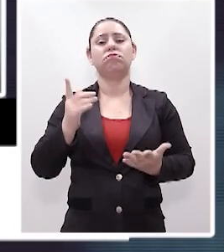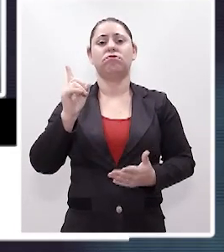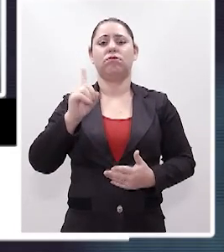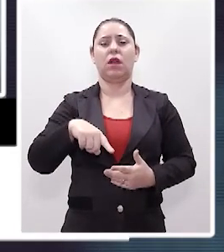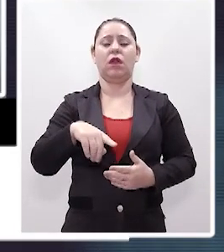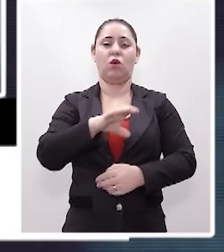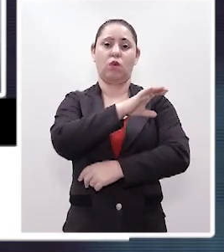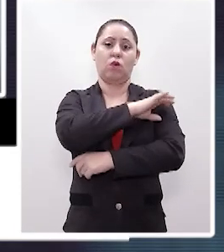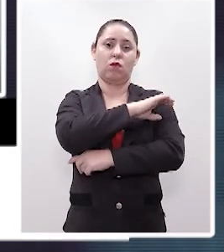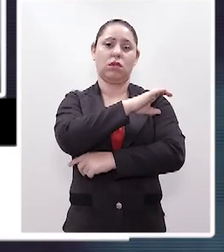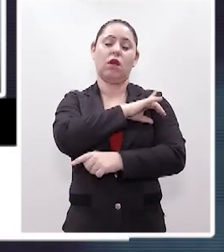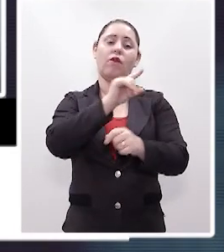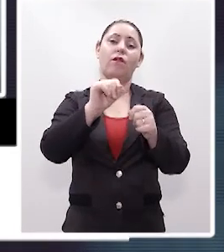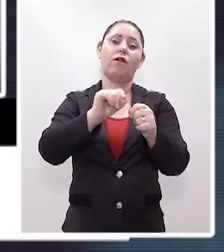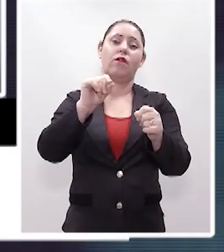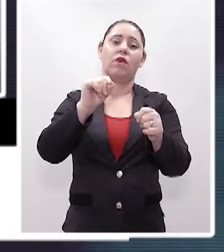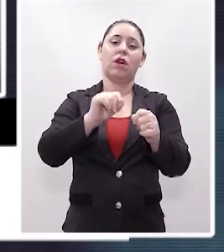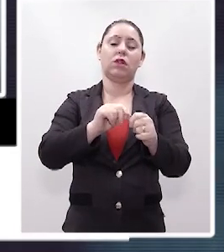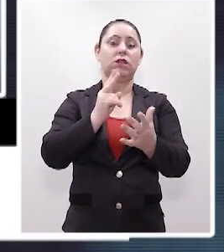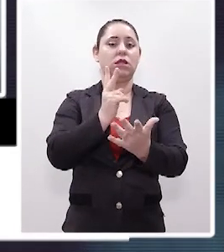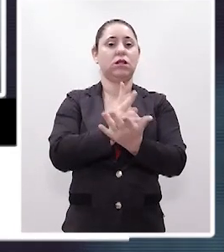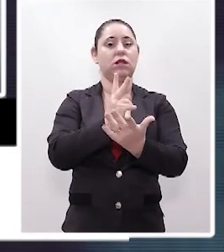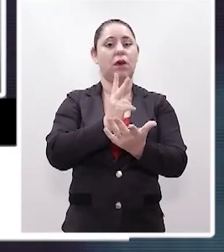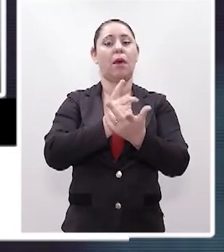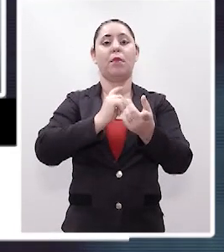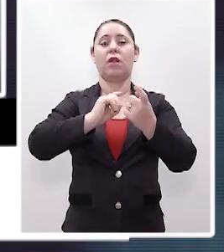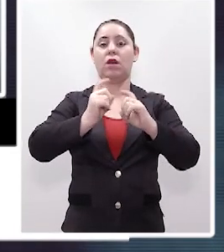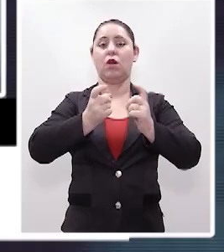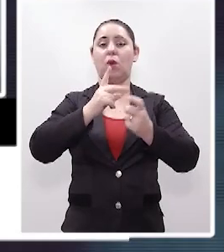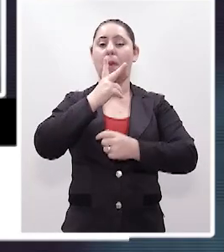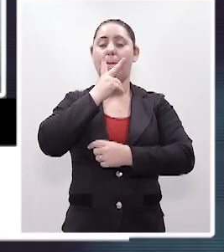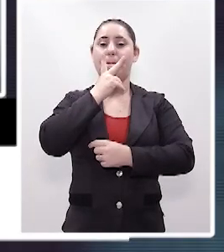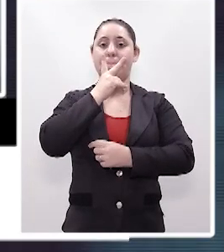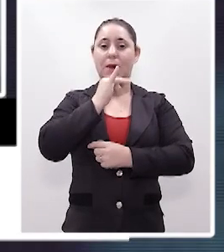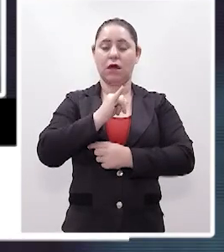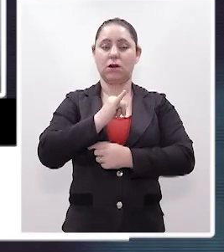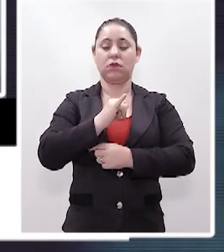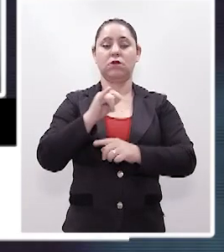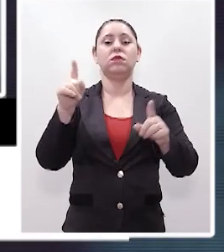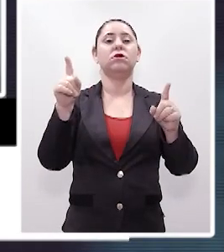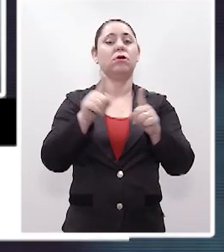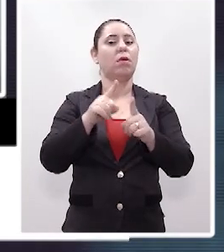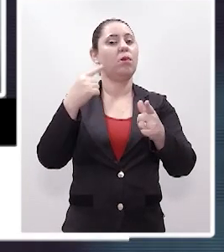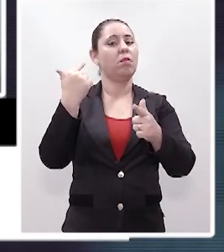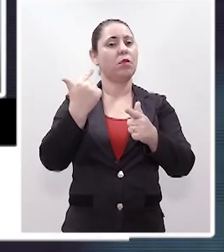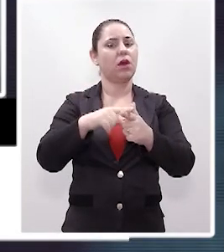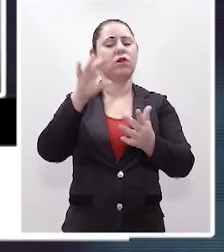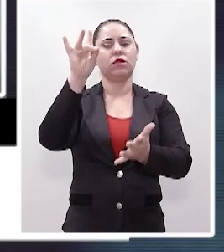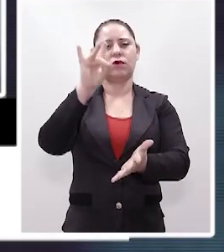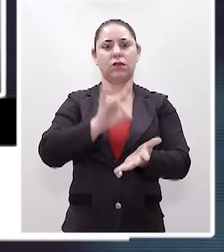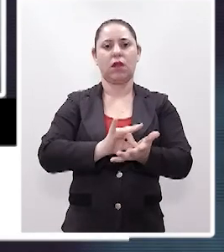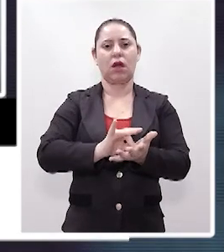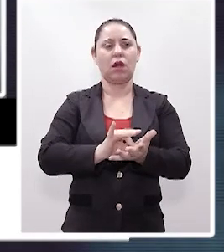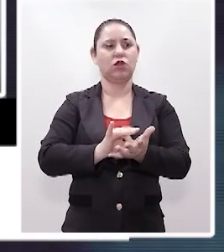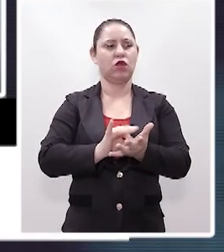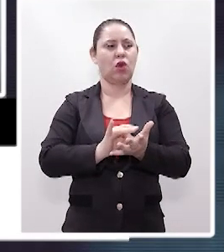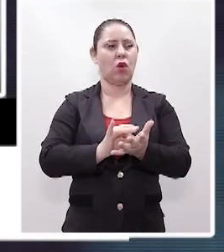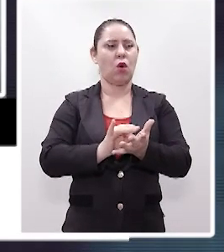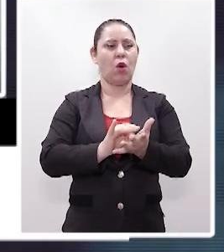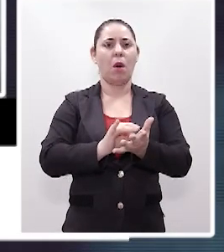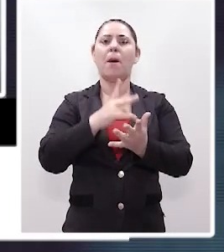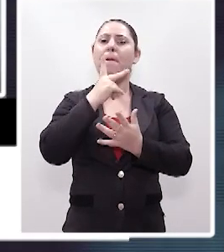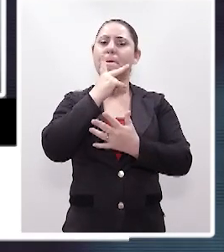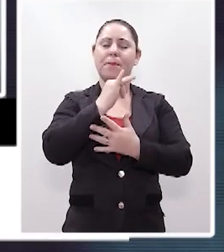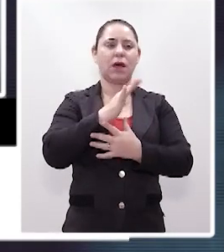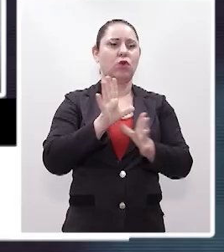Né? A coordenação faz constantemente reuniões com os pais, porque realmente, assim, a maioria dos pais,